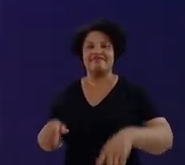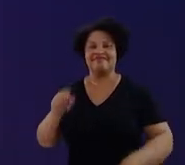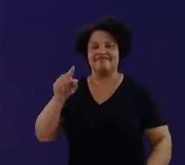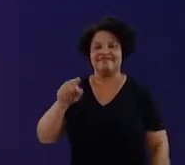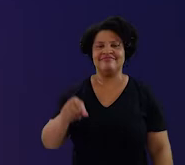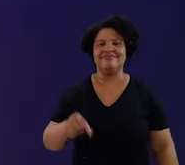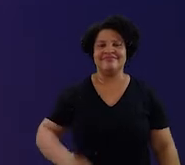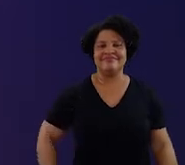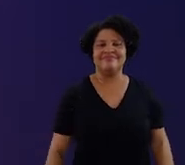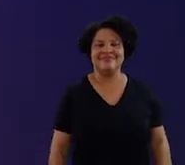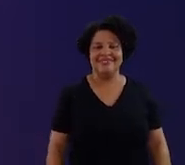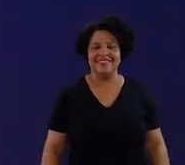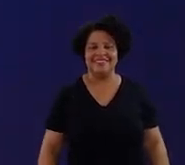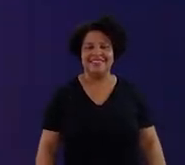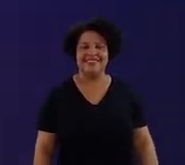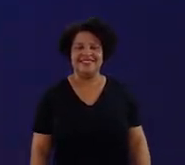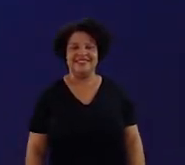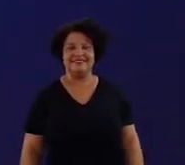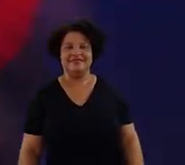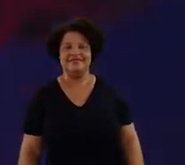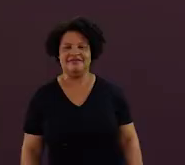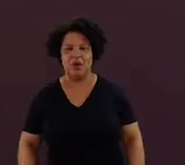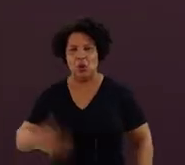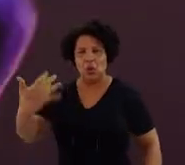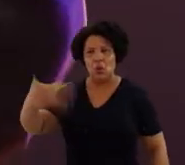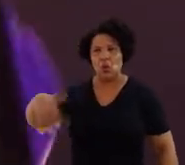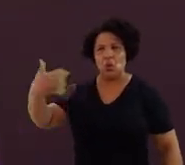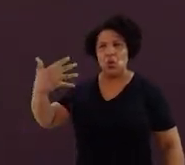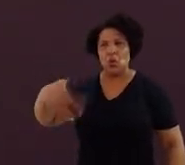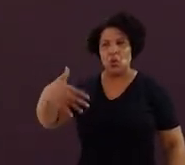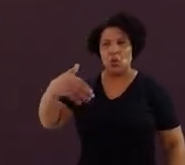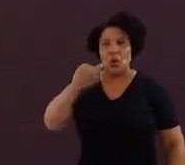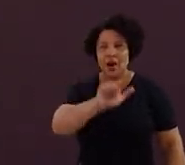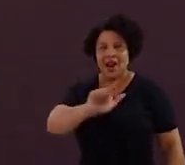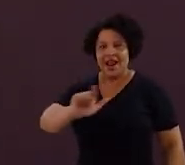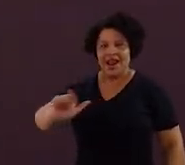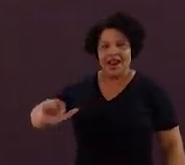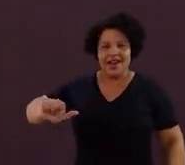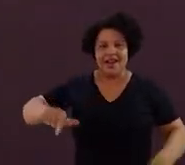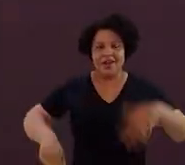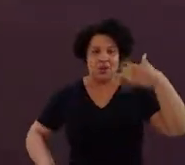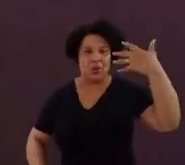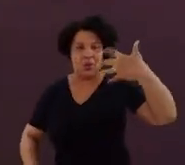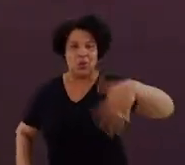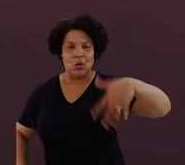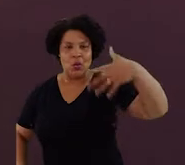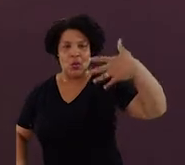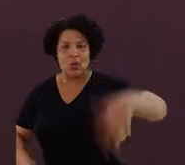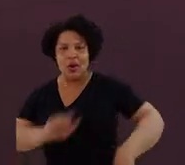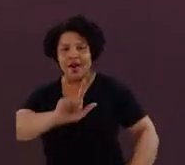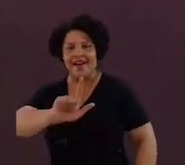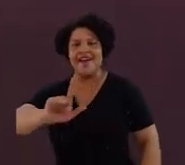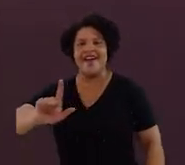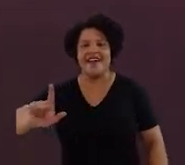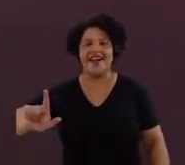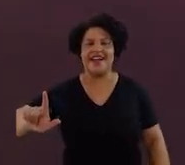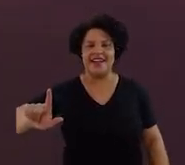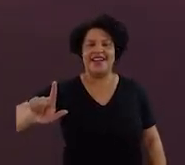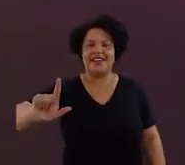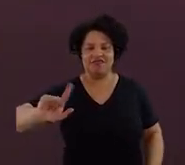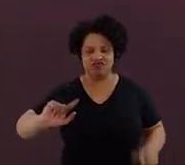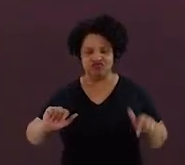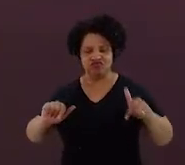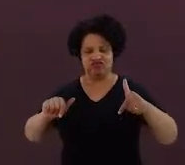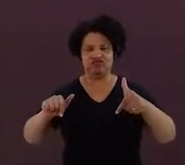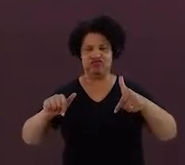AMD, hey, terror da leste, hey, terror da leste, hey, hey, é as meninas do